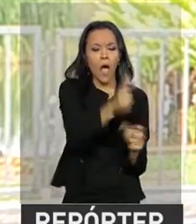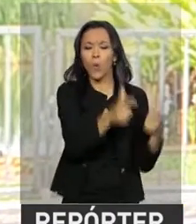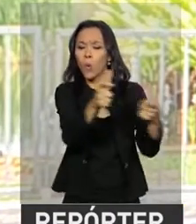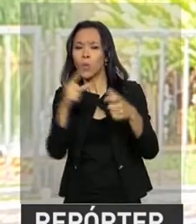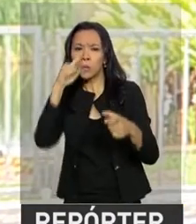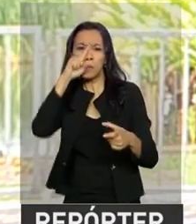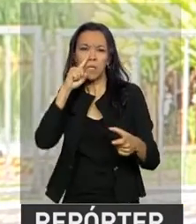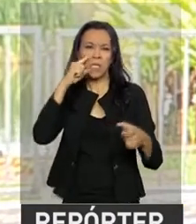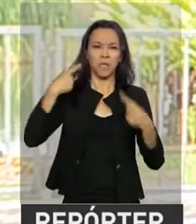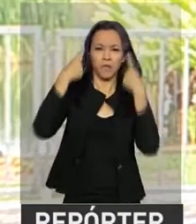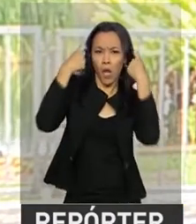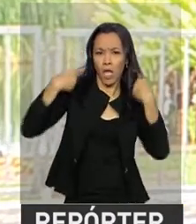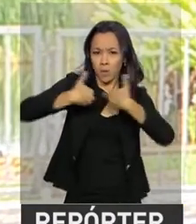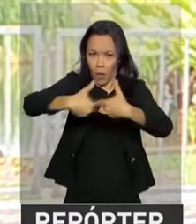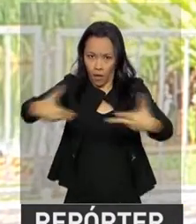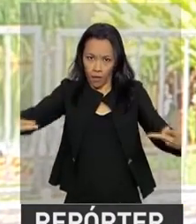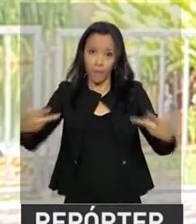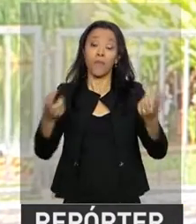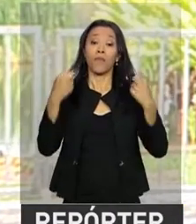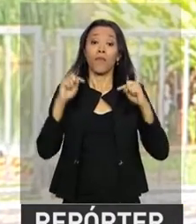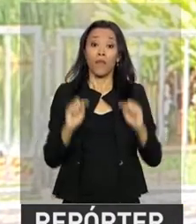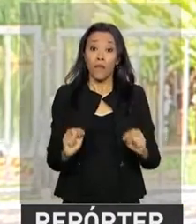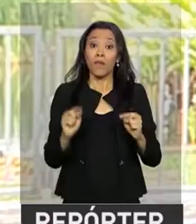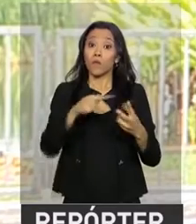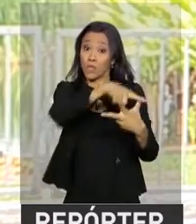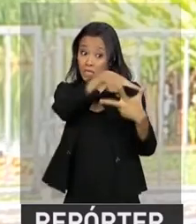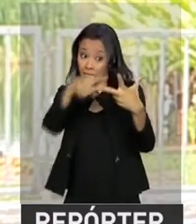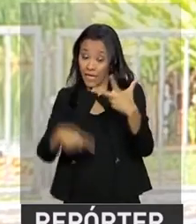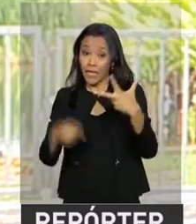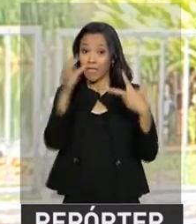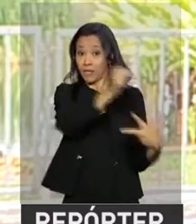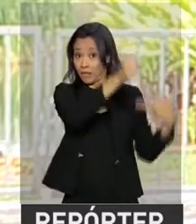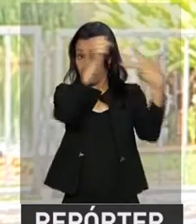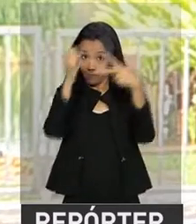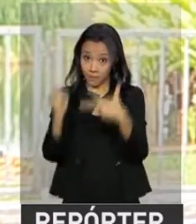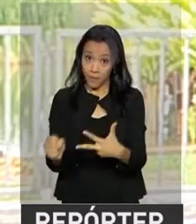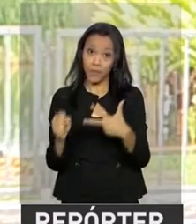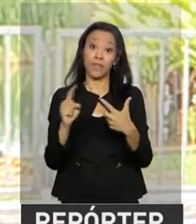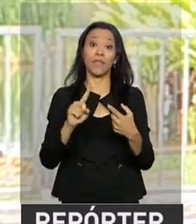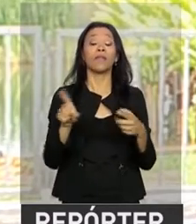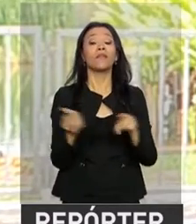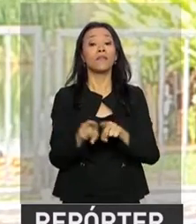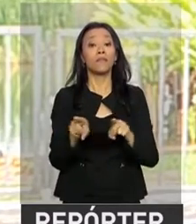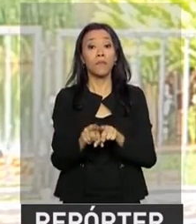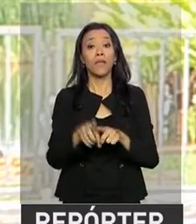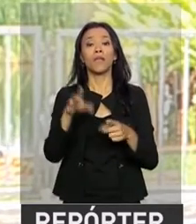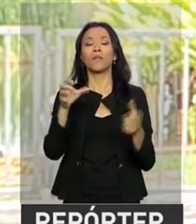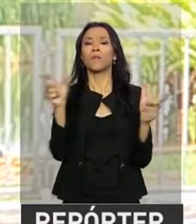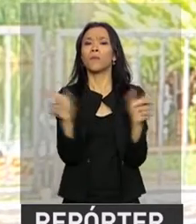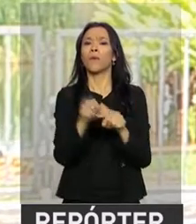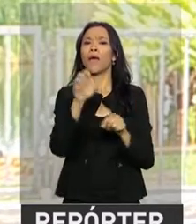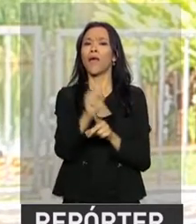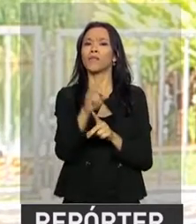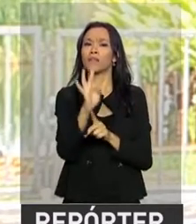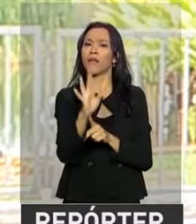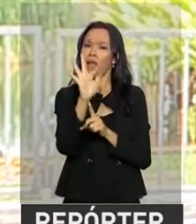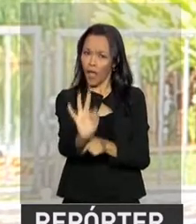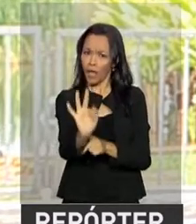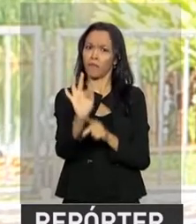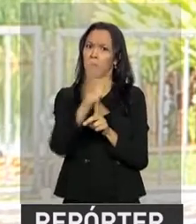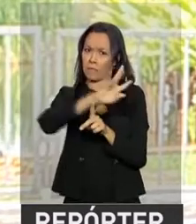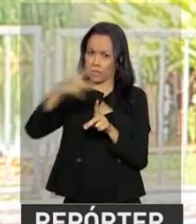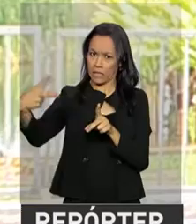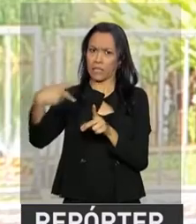presidente michel temer e dos presidentes da câmara rodrigo maia do senado renan calheiros e da presidente do supremo tribunal federal a ministra cármen lúcia